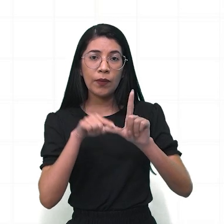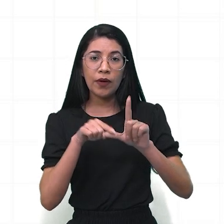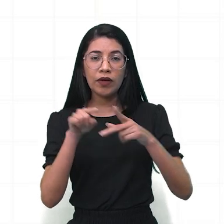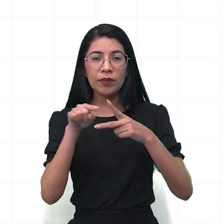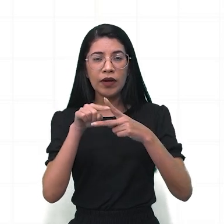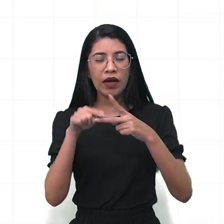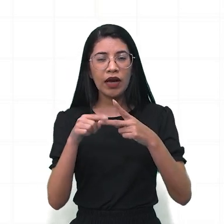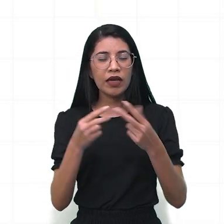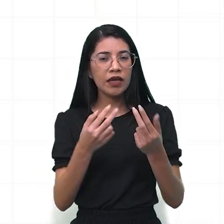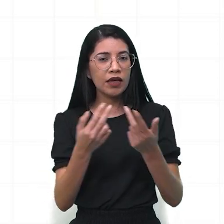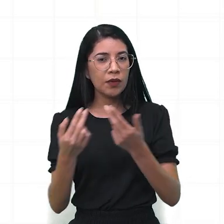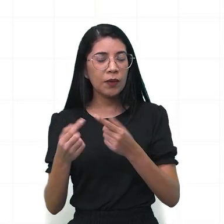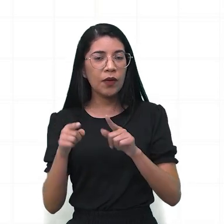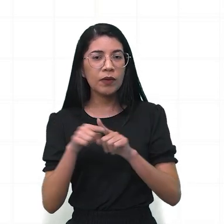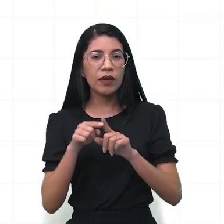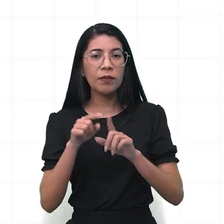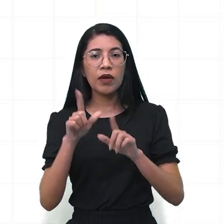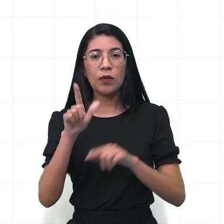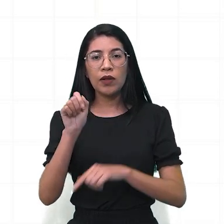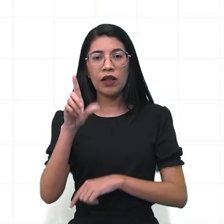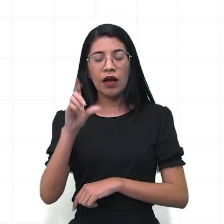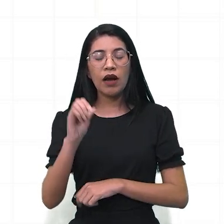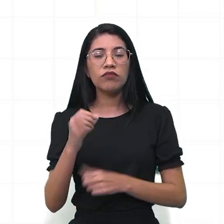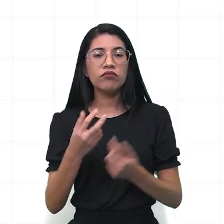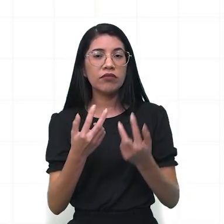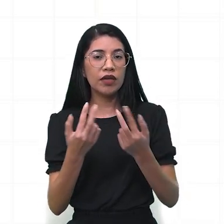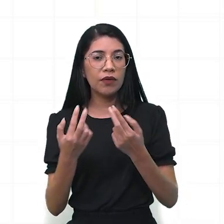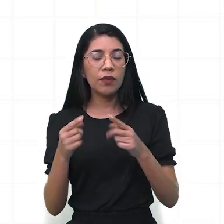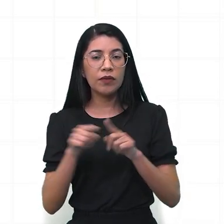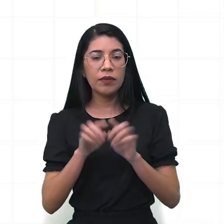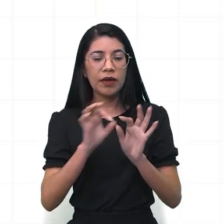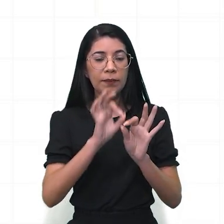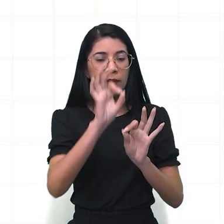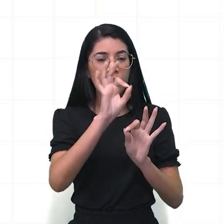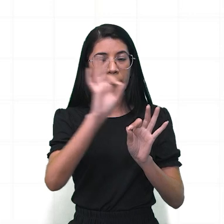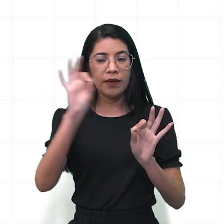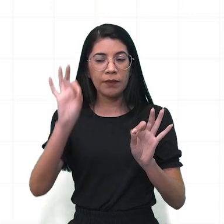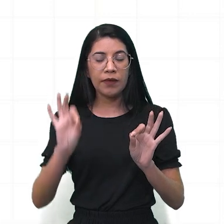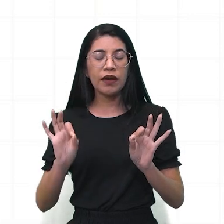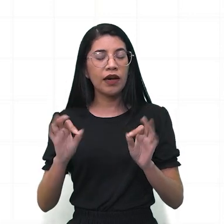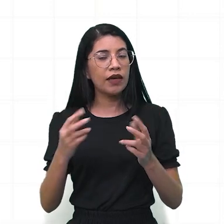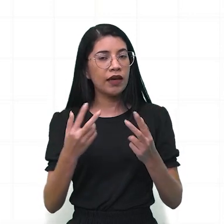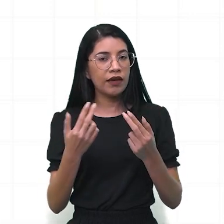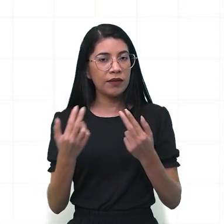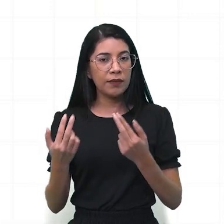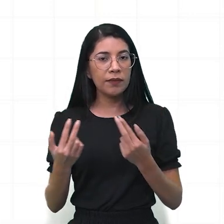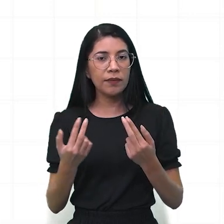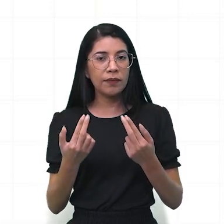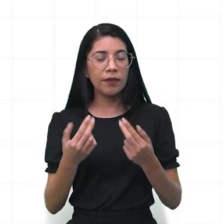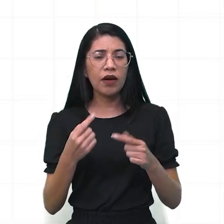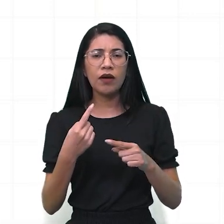os lados possuem também a mesma medida. Então, por que nós estamos falando de